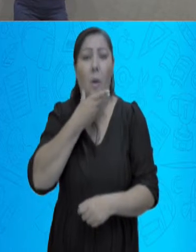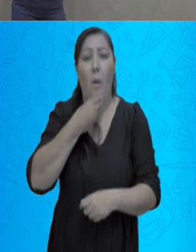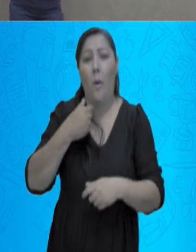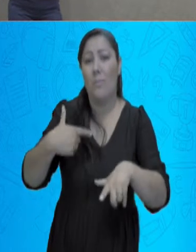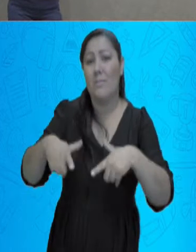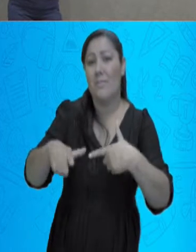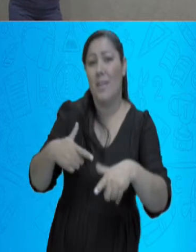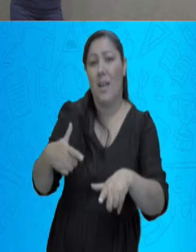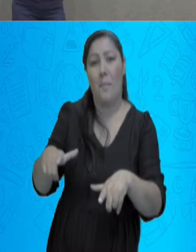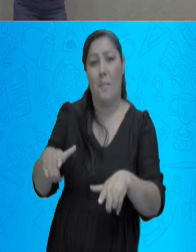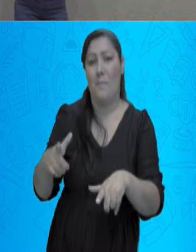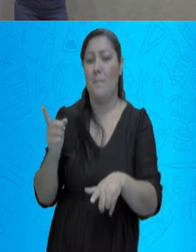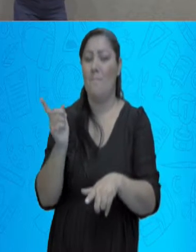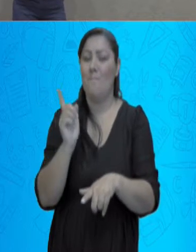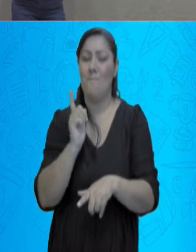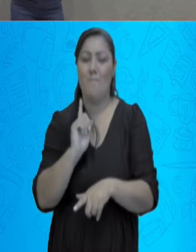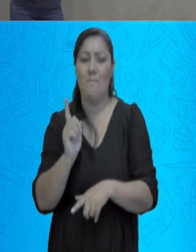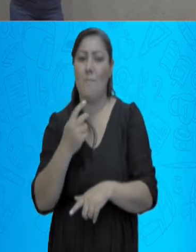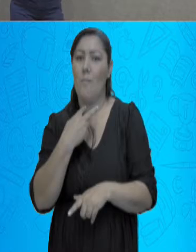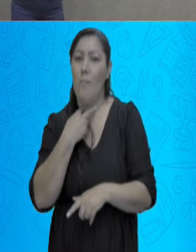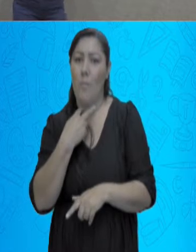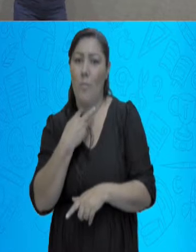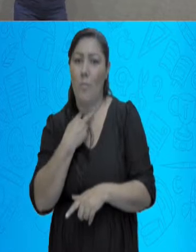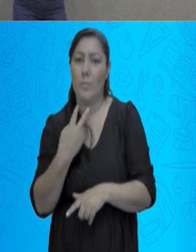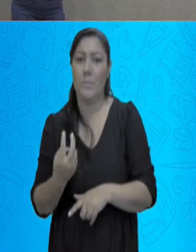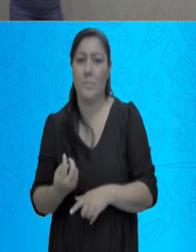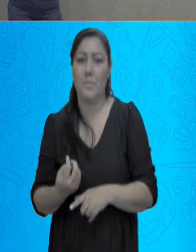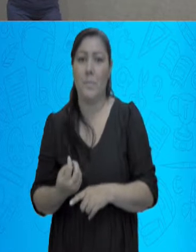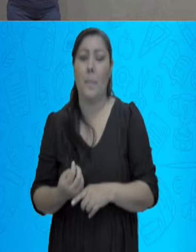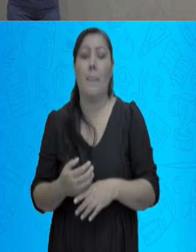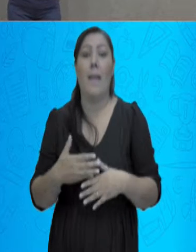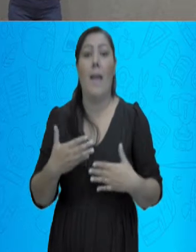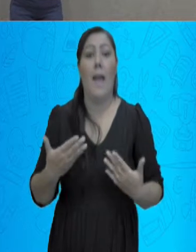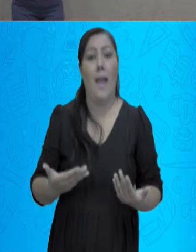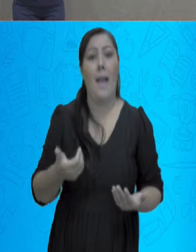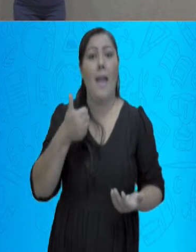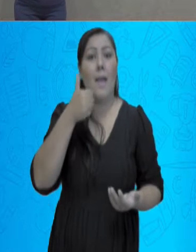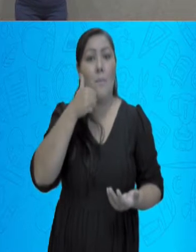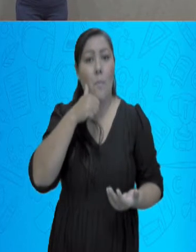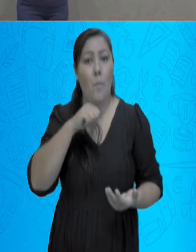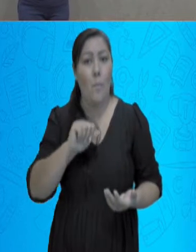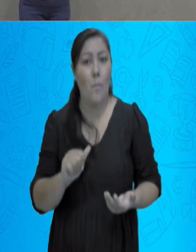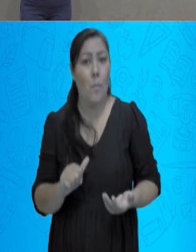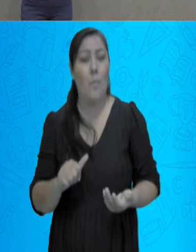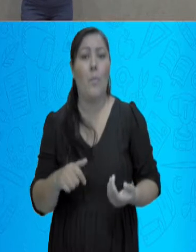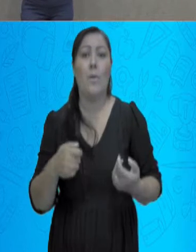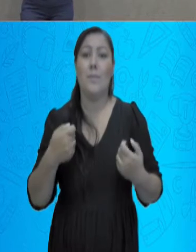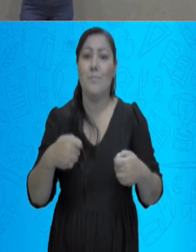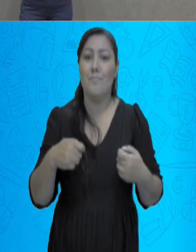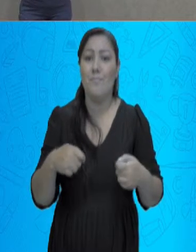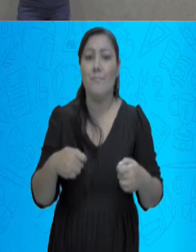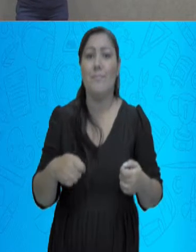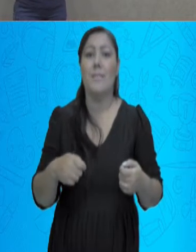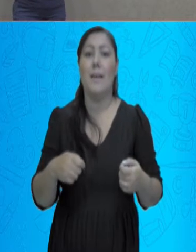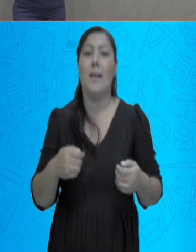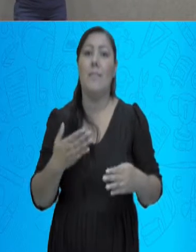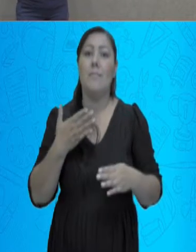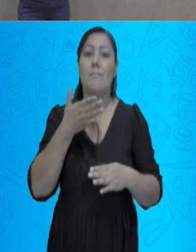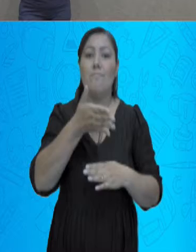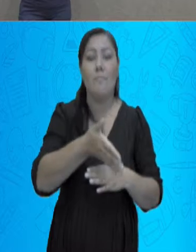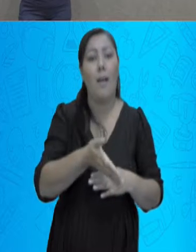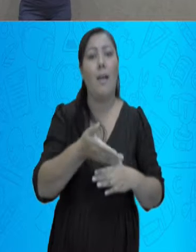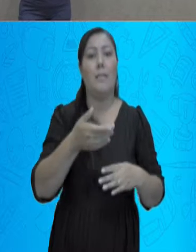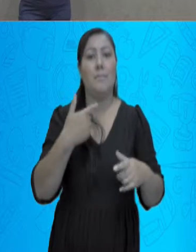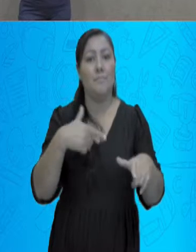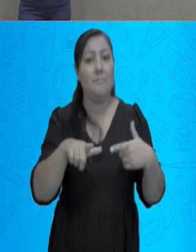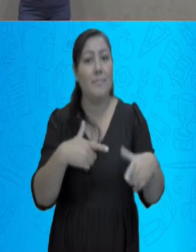com os filhos. E aí algumas fábricas lançaram esse cartaz justamente com a intenção de atrair essas mulheres para